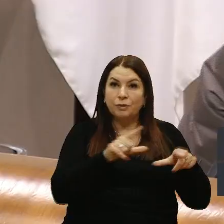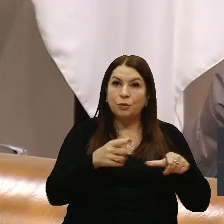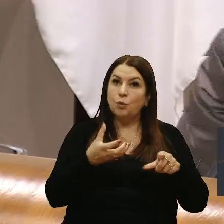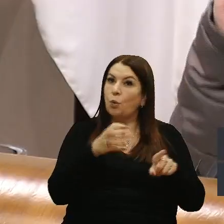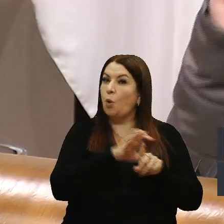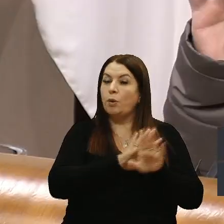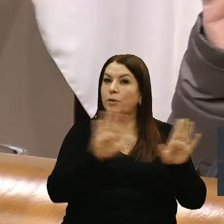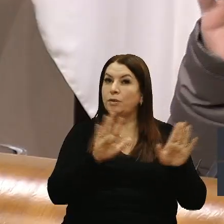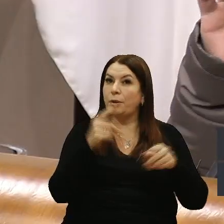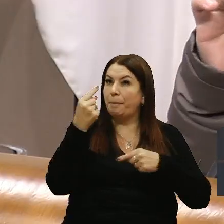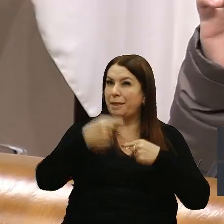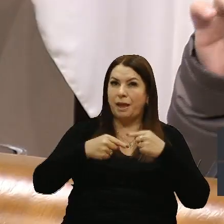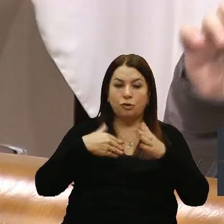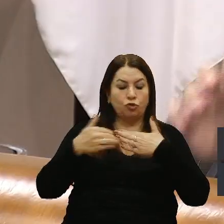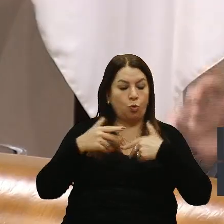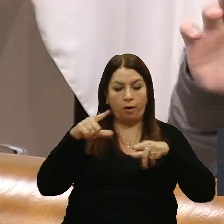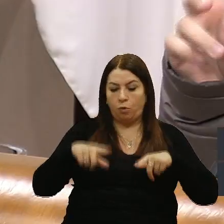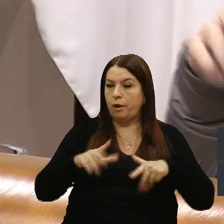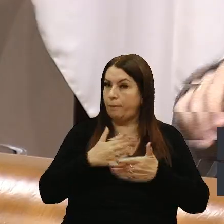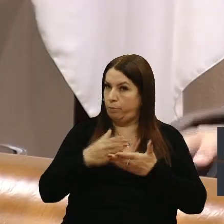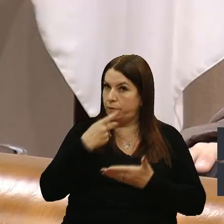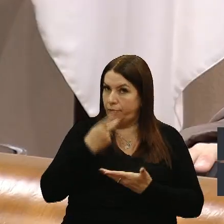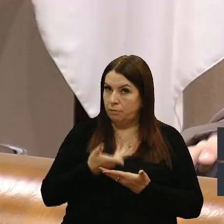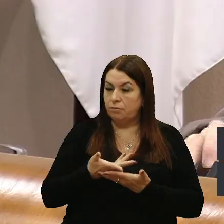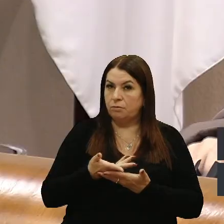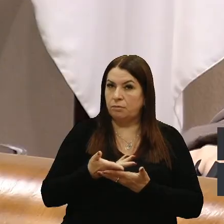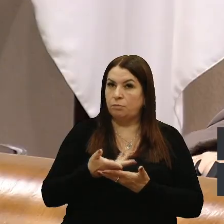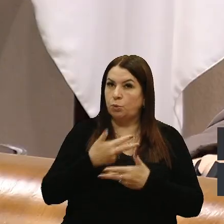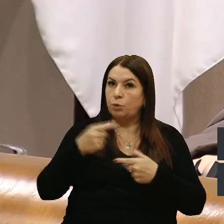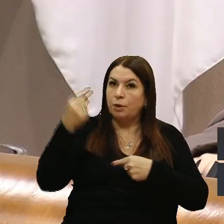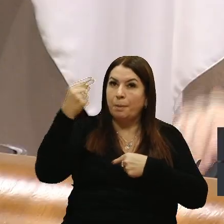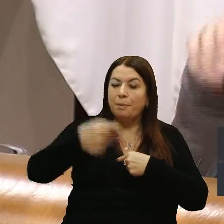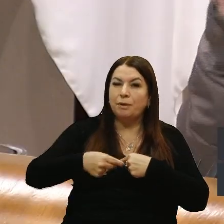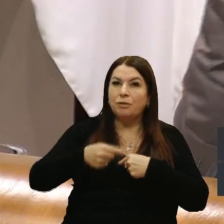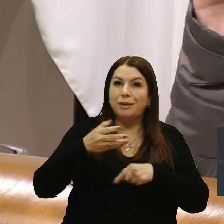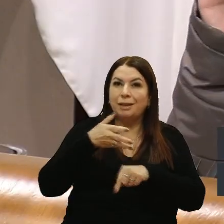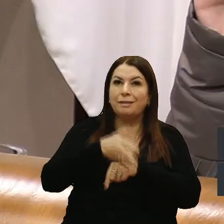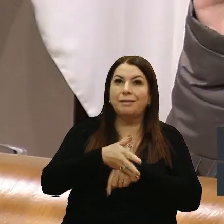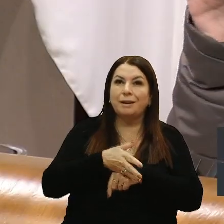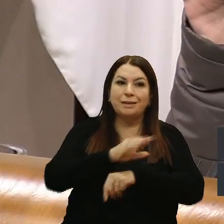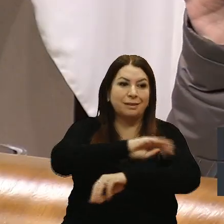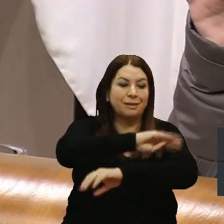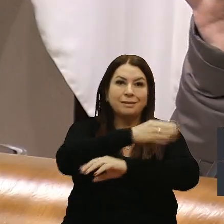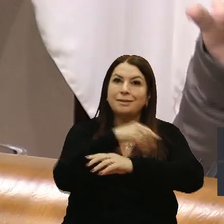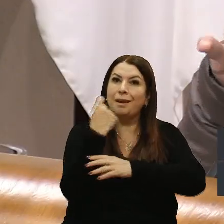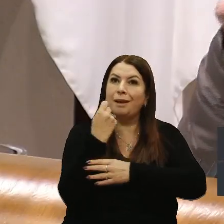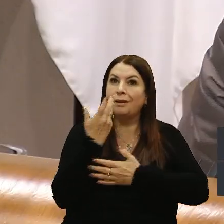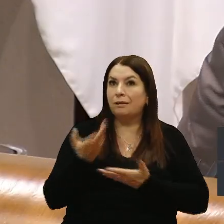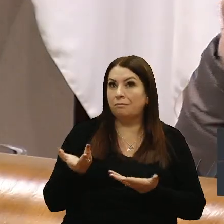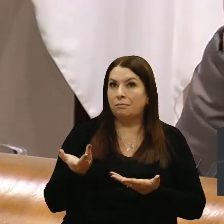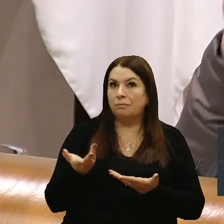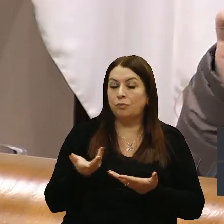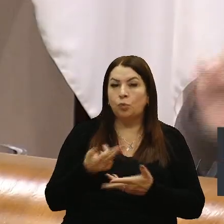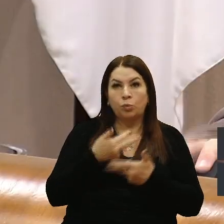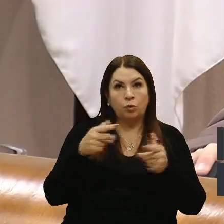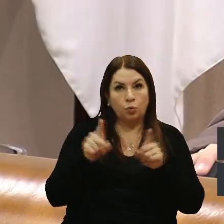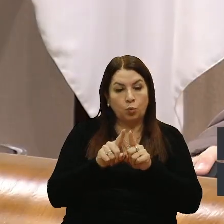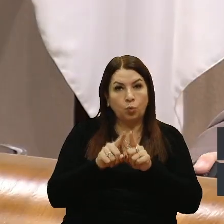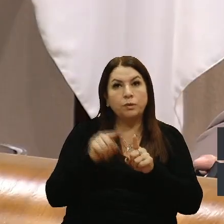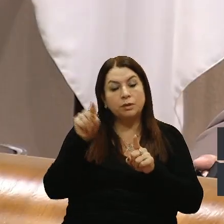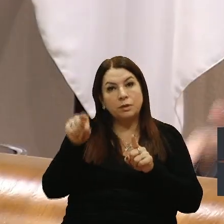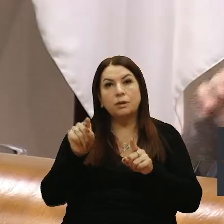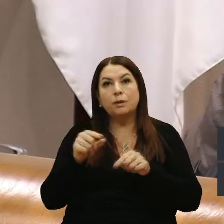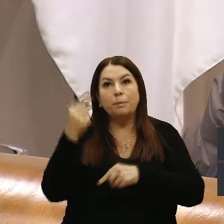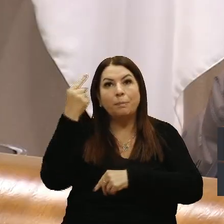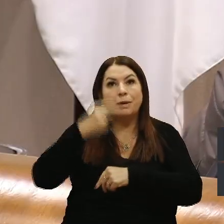pôr pedágio em qualquer lugar aqui de início, mas uma coisa é colocar um pedágio na entrada da serra. Outra coisa é colocar